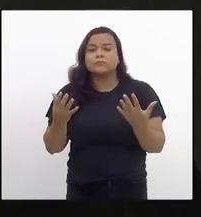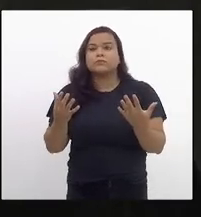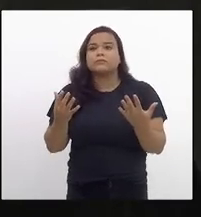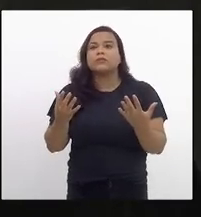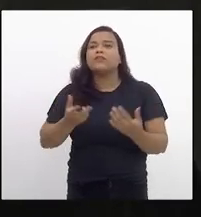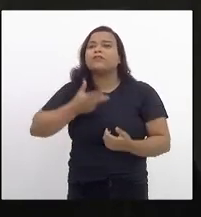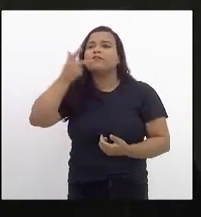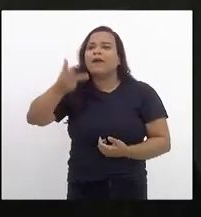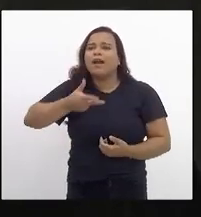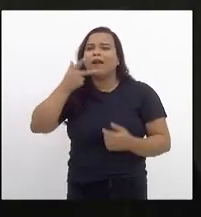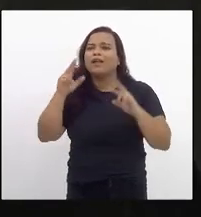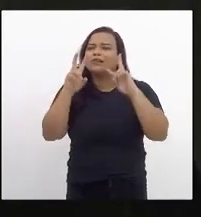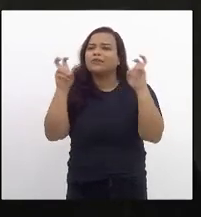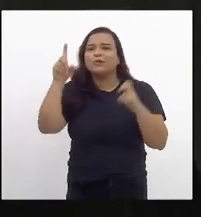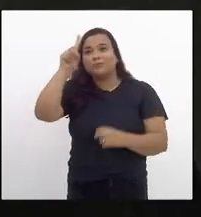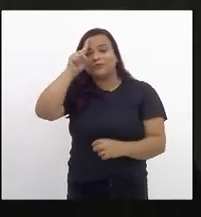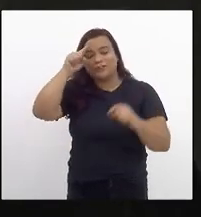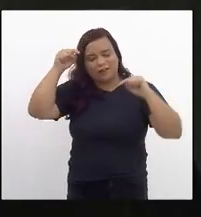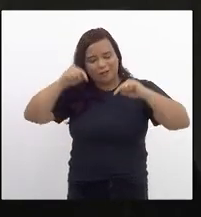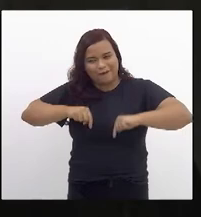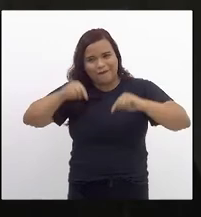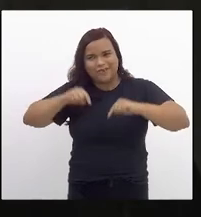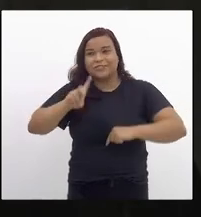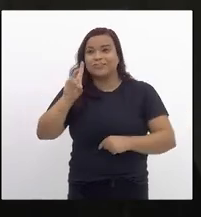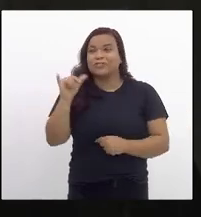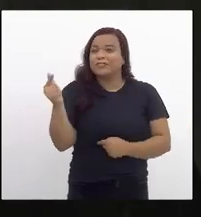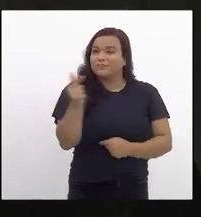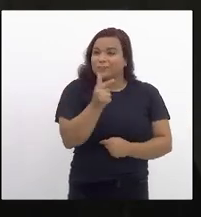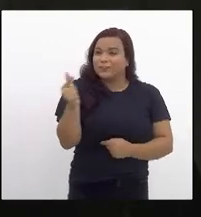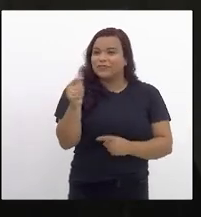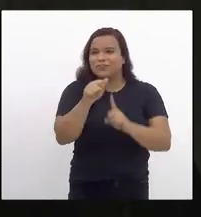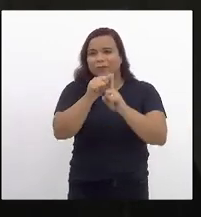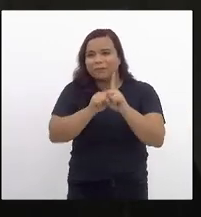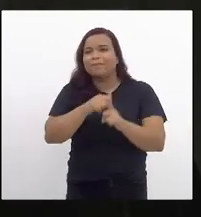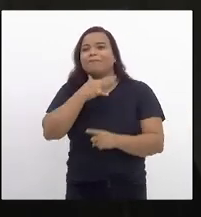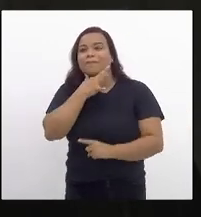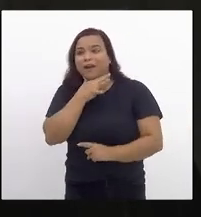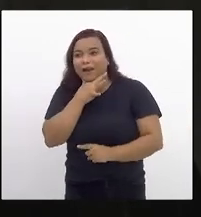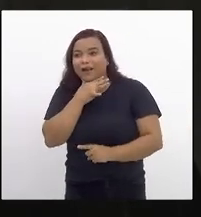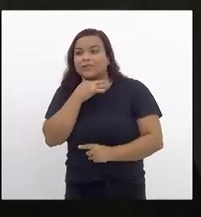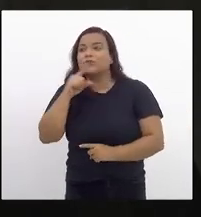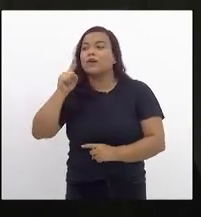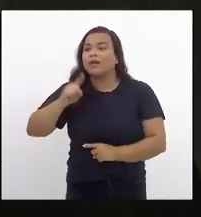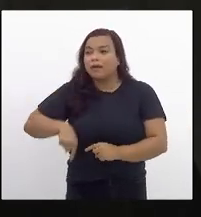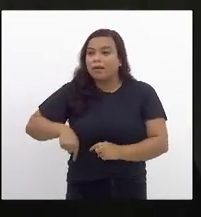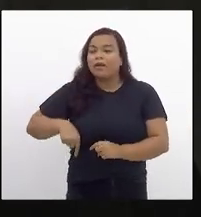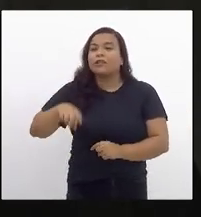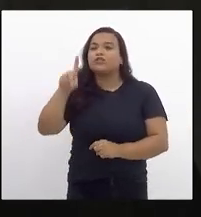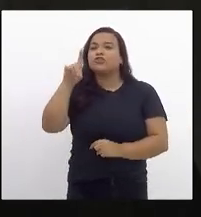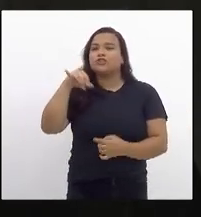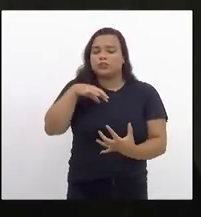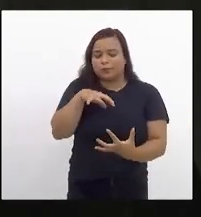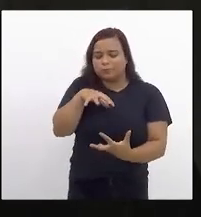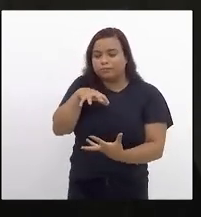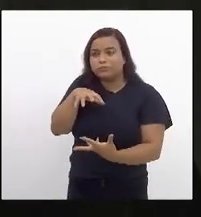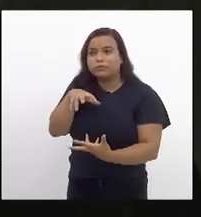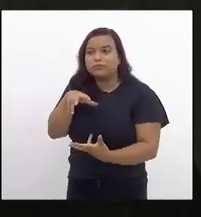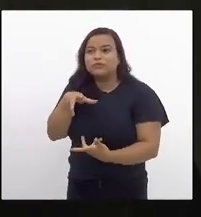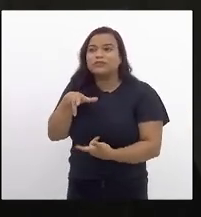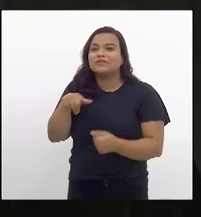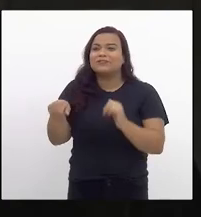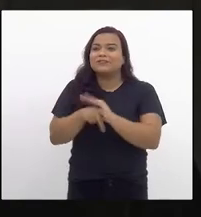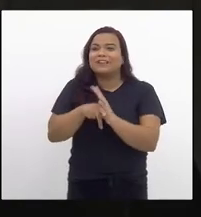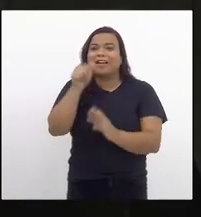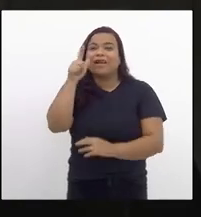menção ao dia de hoje dia 22 de Março que é o dia mundial da